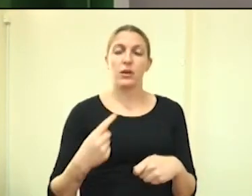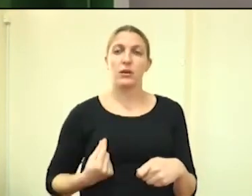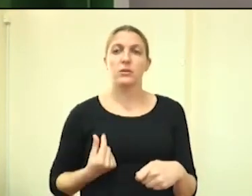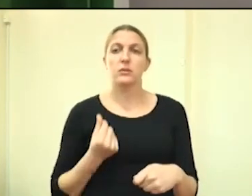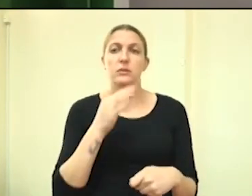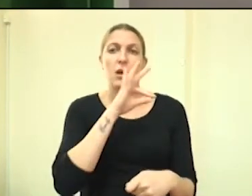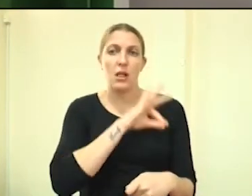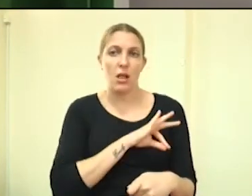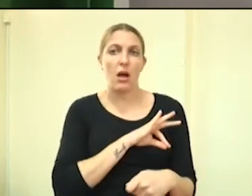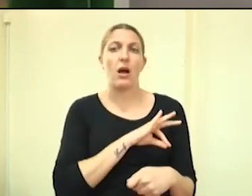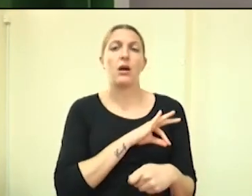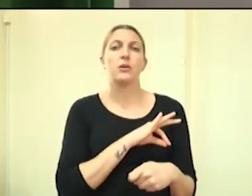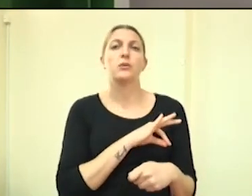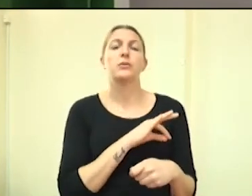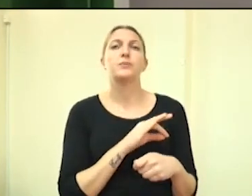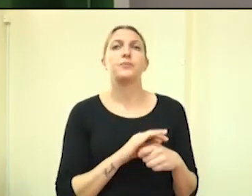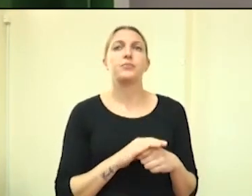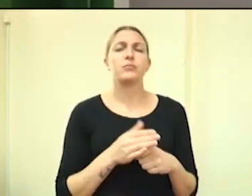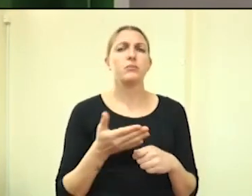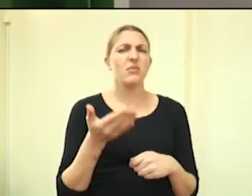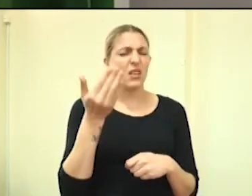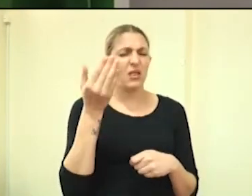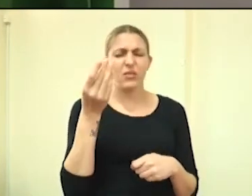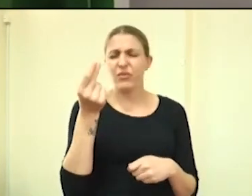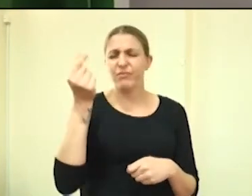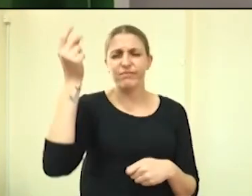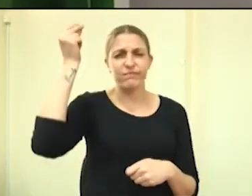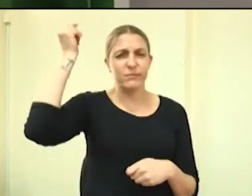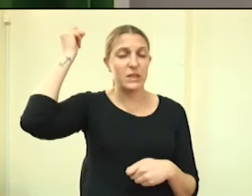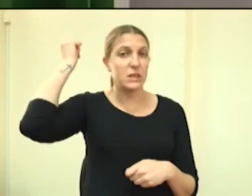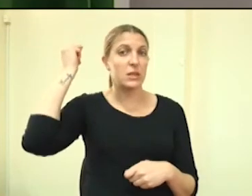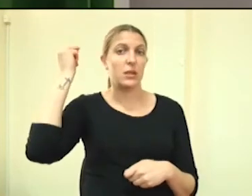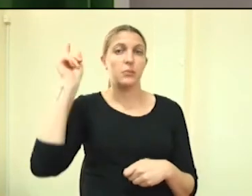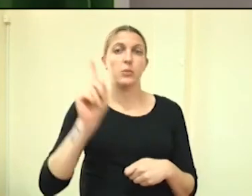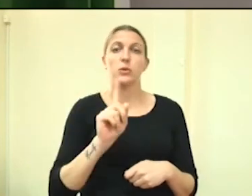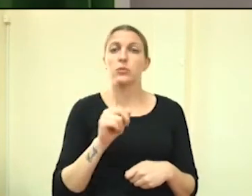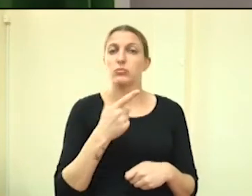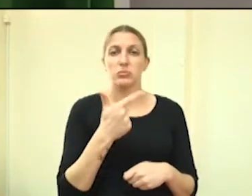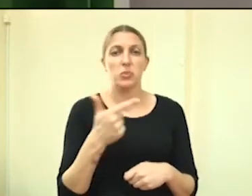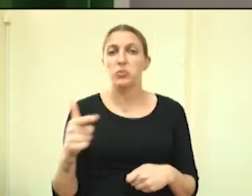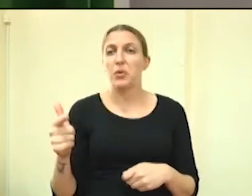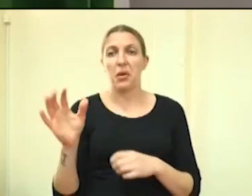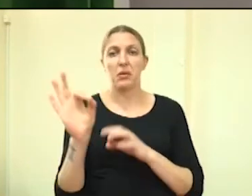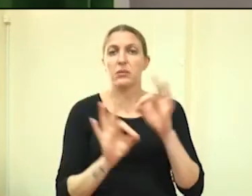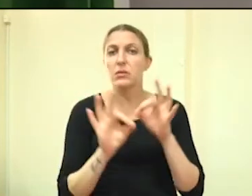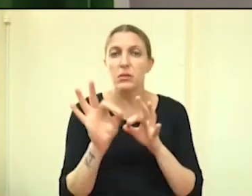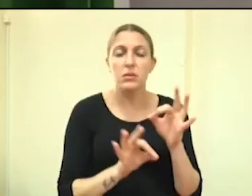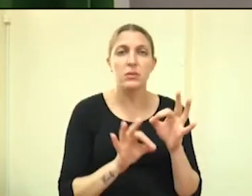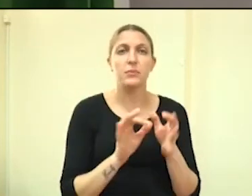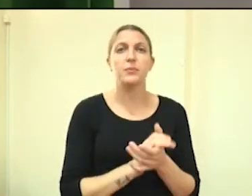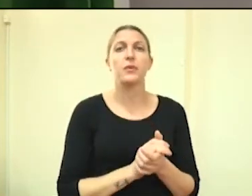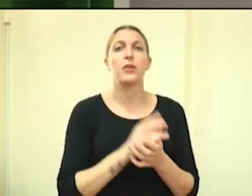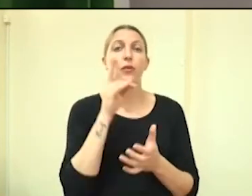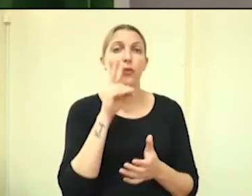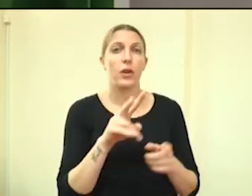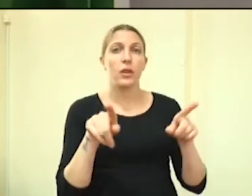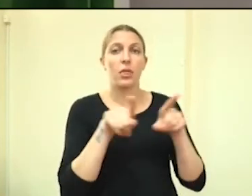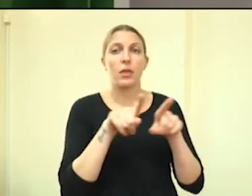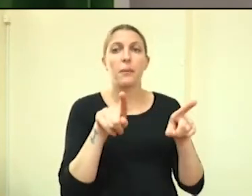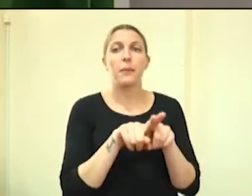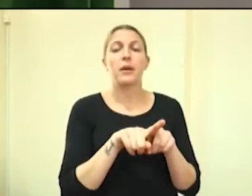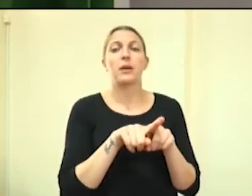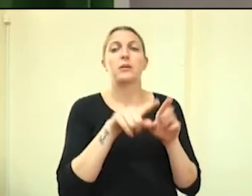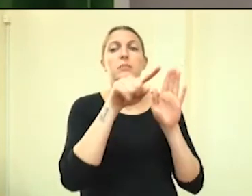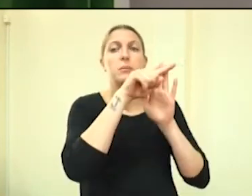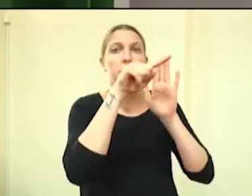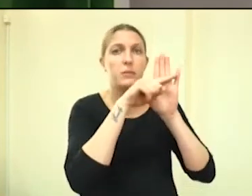muito tempo vem defasado, assim como tantos outros planos, como tantos outros servidores, e, enfim, rever o plano de carreira, como bem lembrou o presidente aqui.